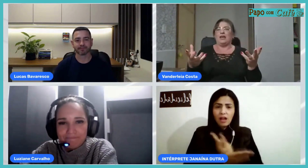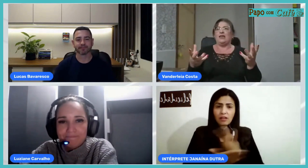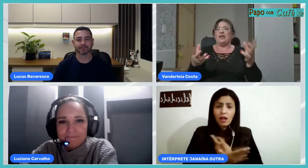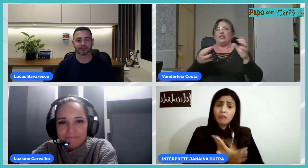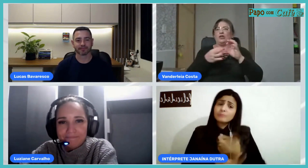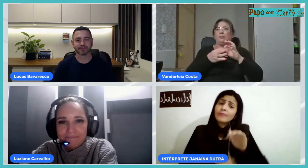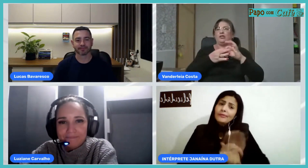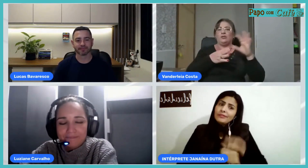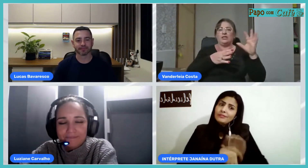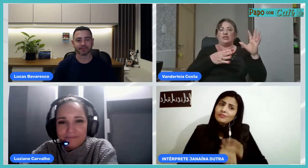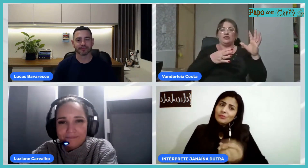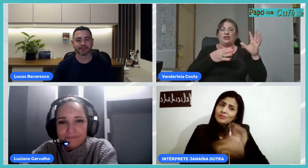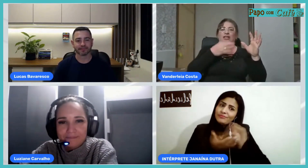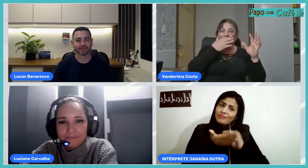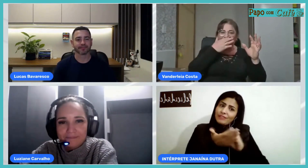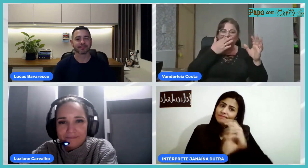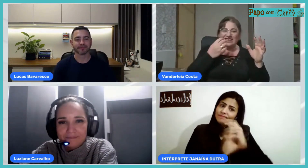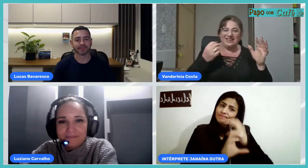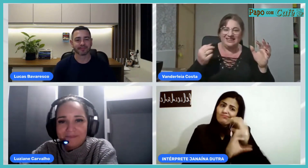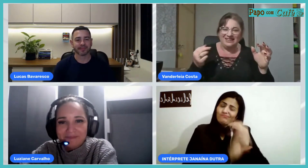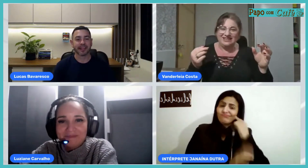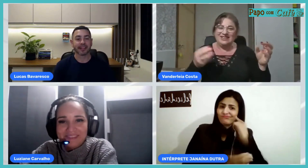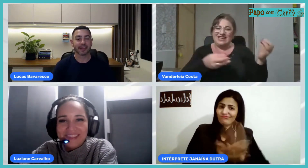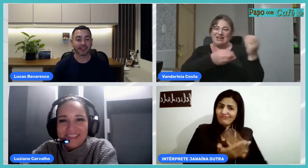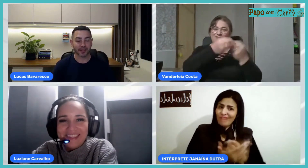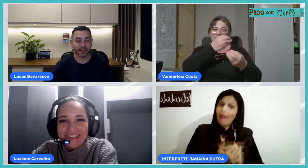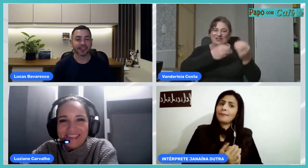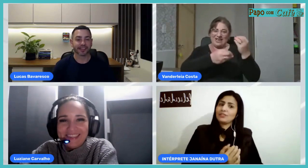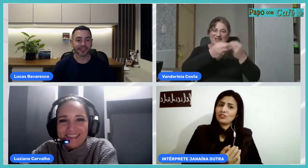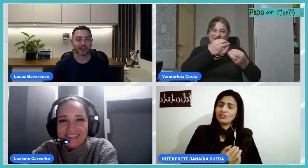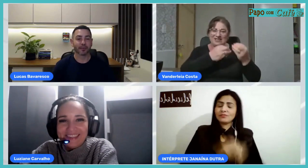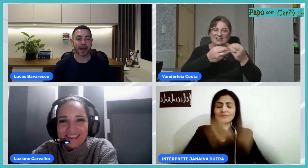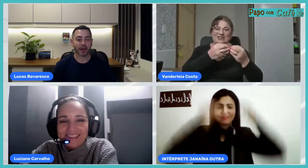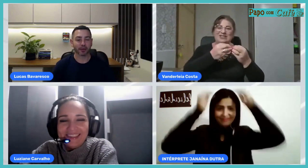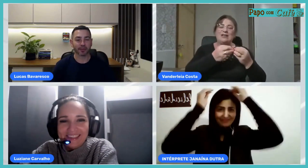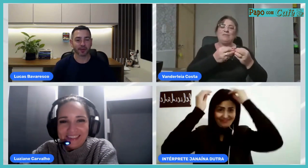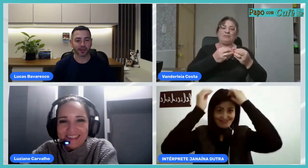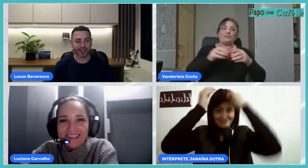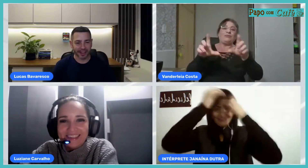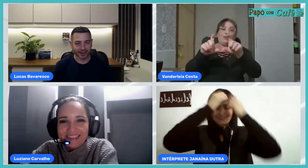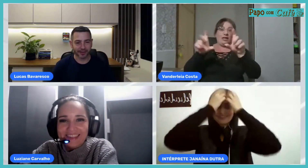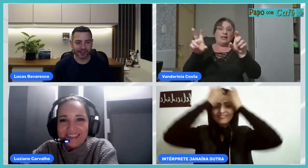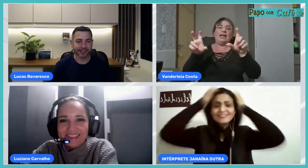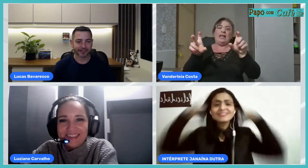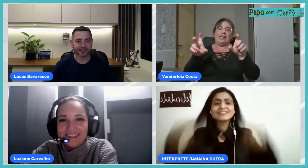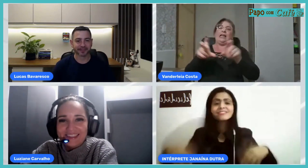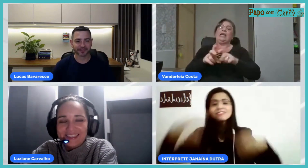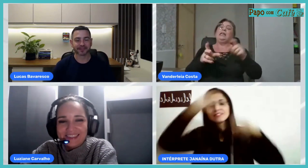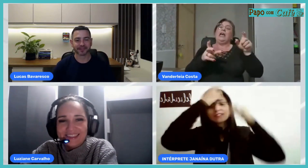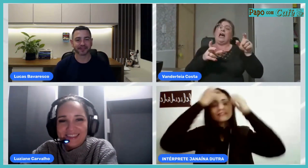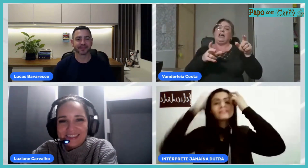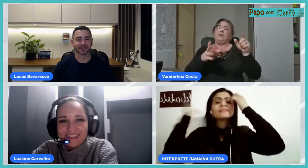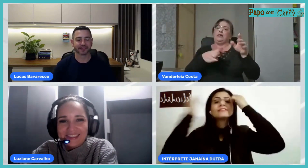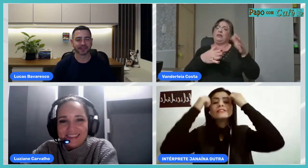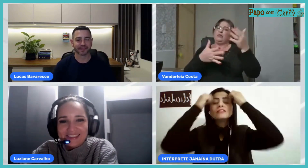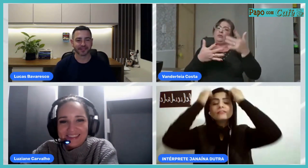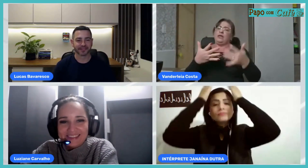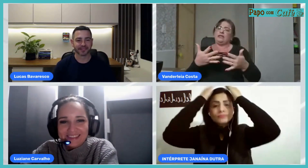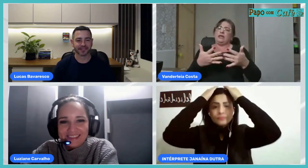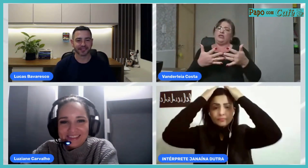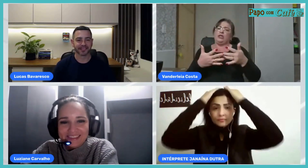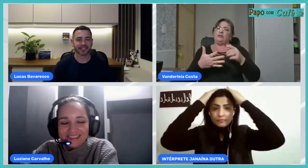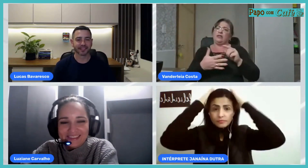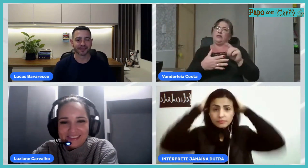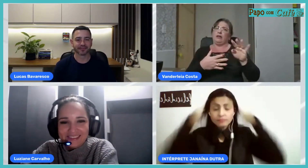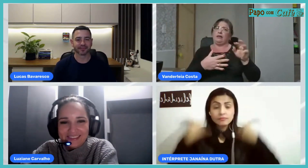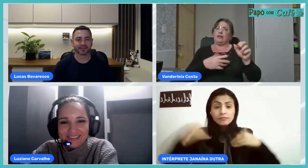teve, né? E eu já perdi o gancho do que eu estava falando, que aí misturei os assuntos. Mexe do psicotécnico, né? Da lei, né? Aí me descobri